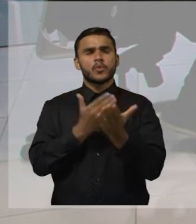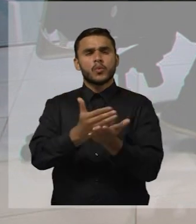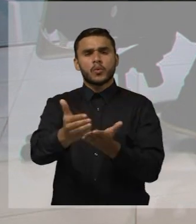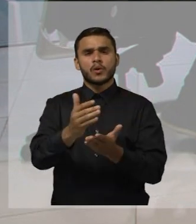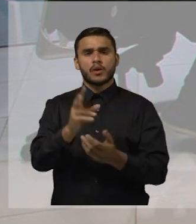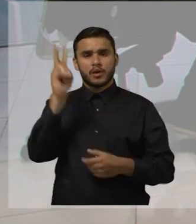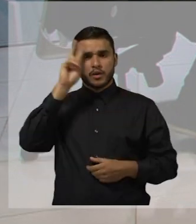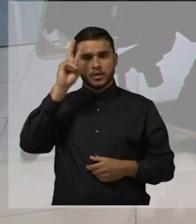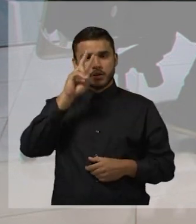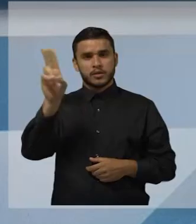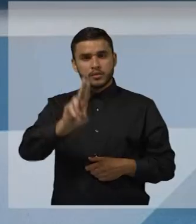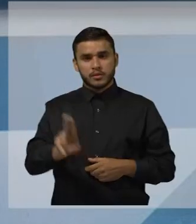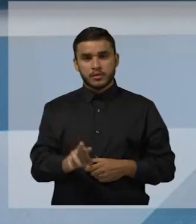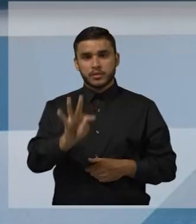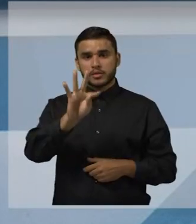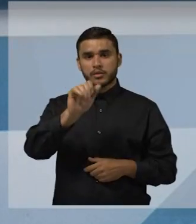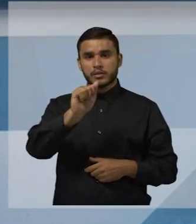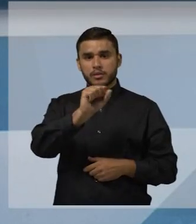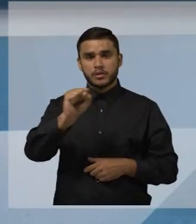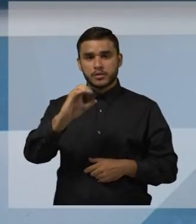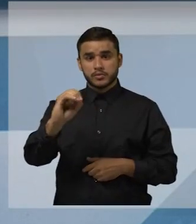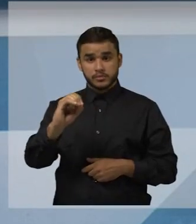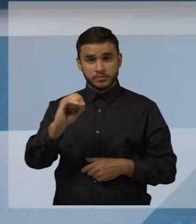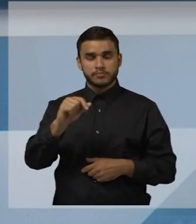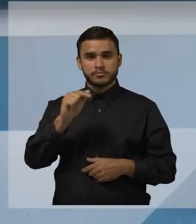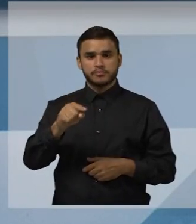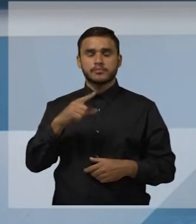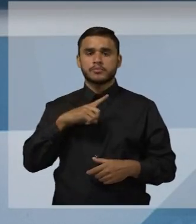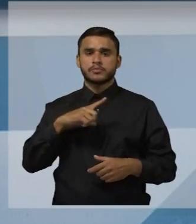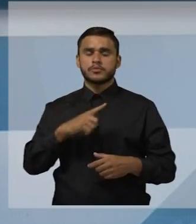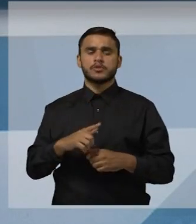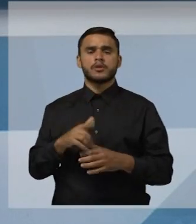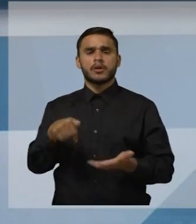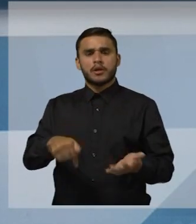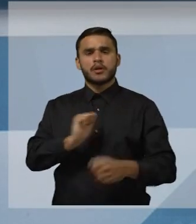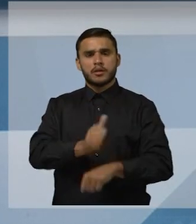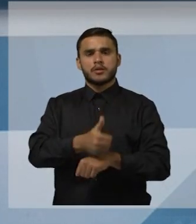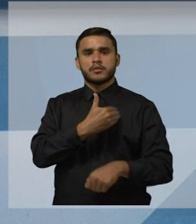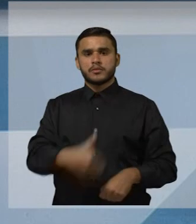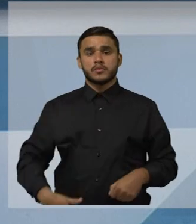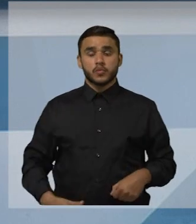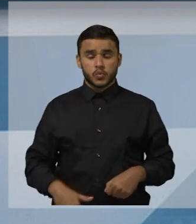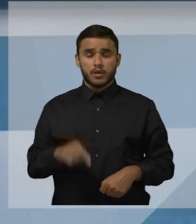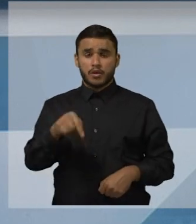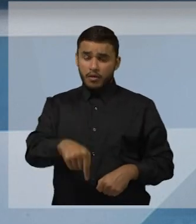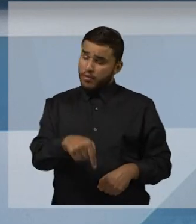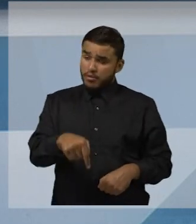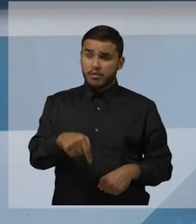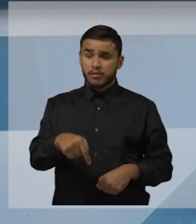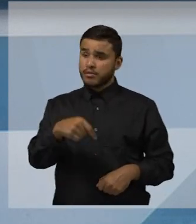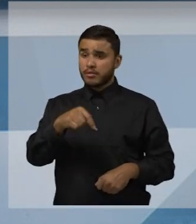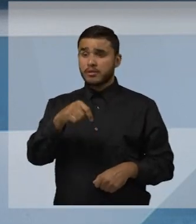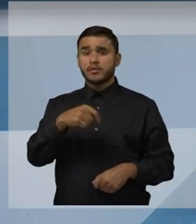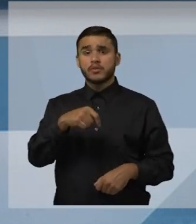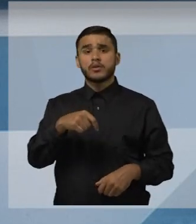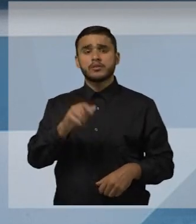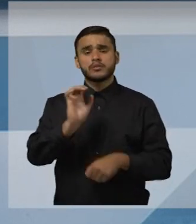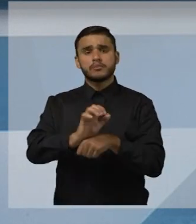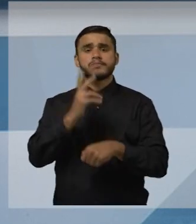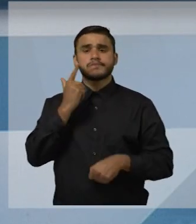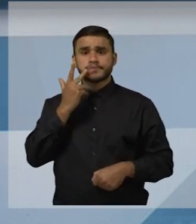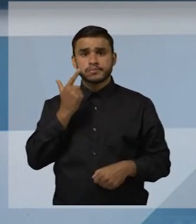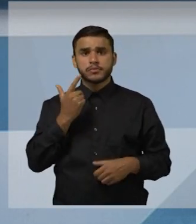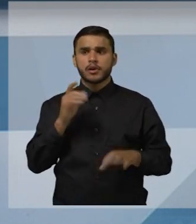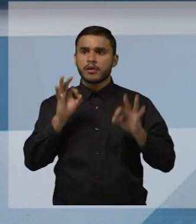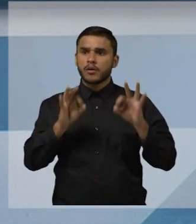governo Tasso Gereissati em 1986 e foi sequenciado pelos governos todos subsequentes, ou seja, é o chamado dever